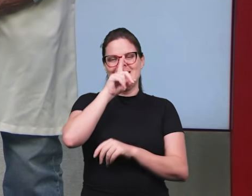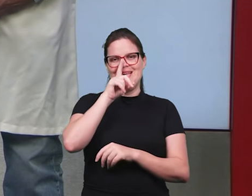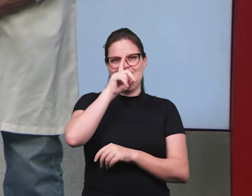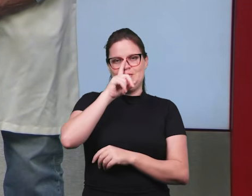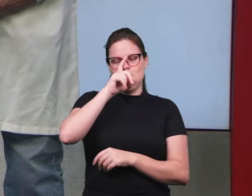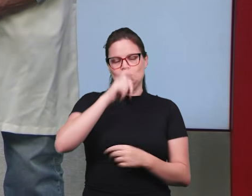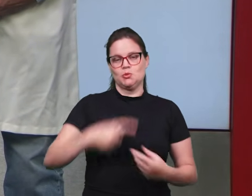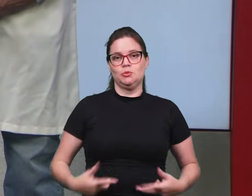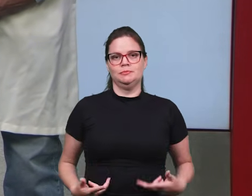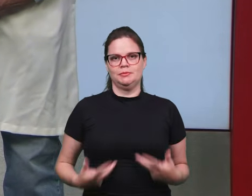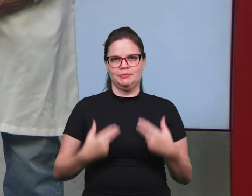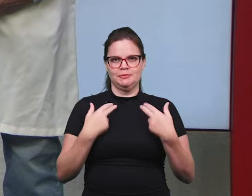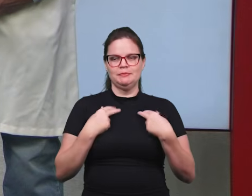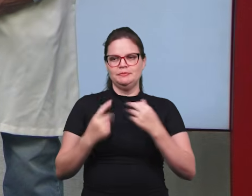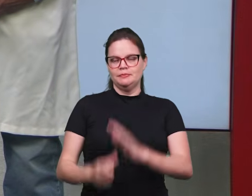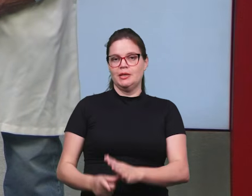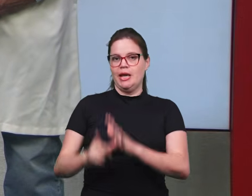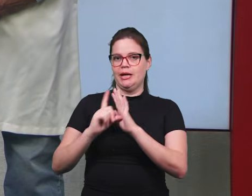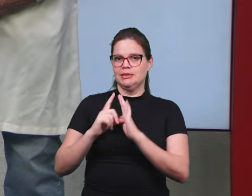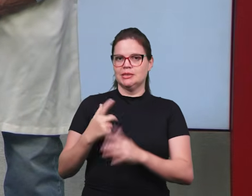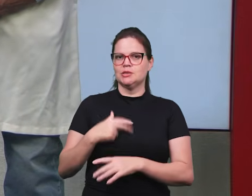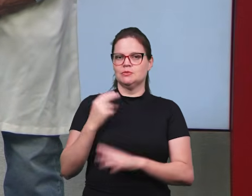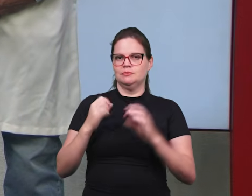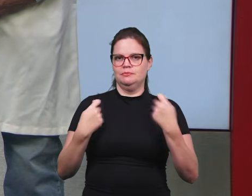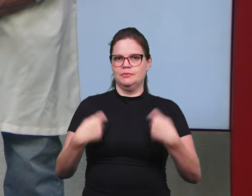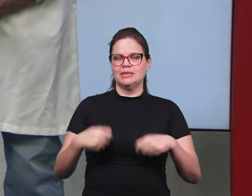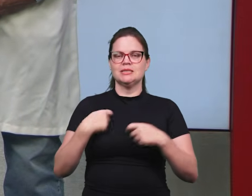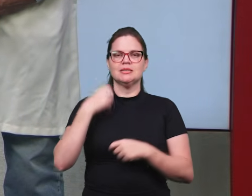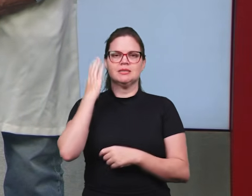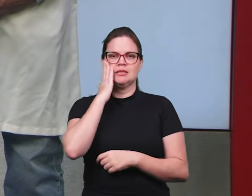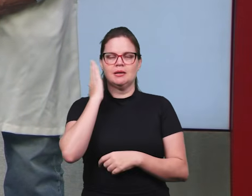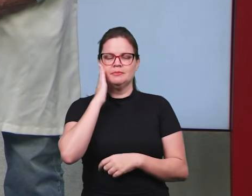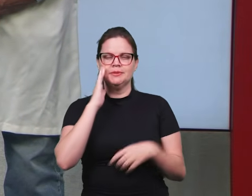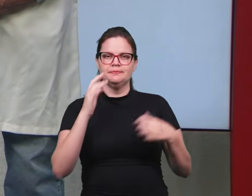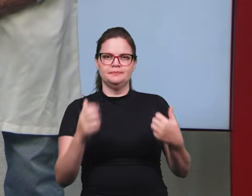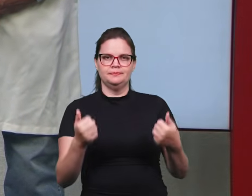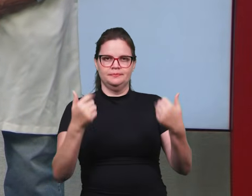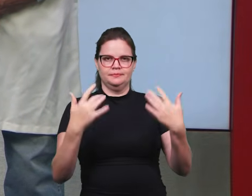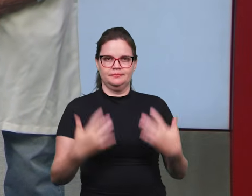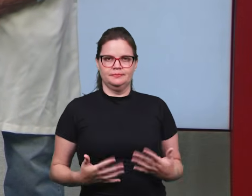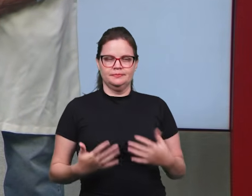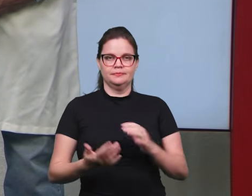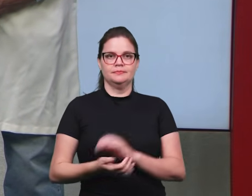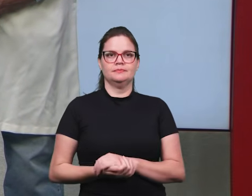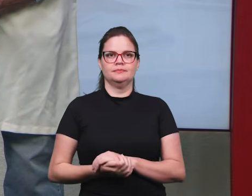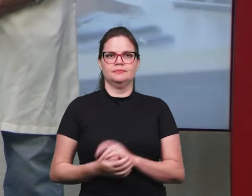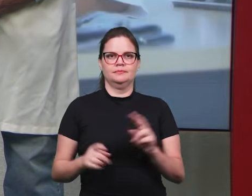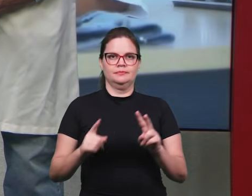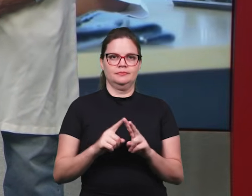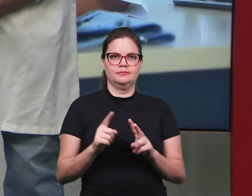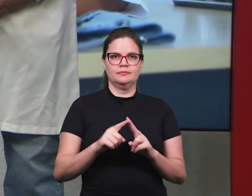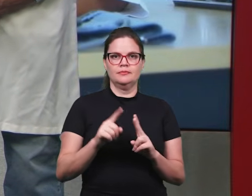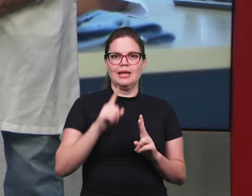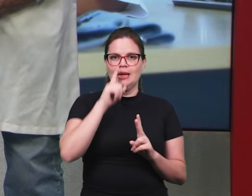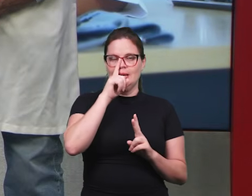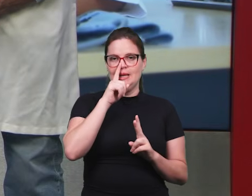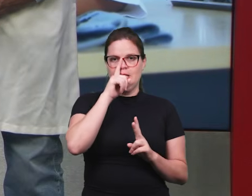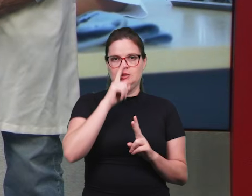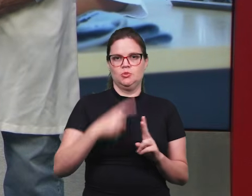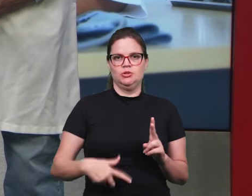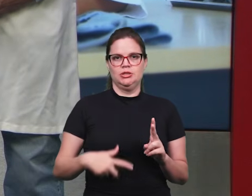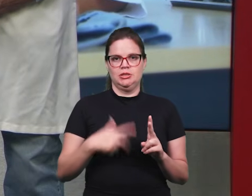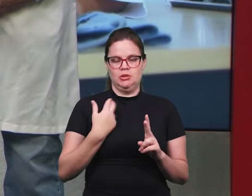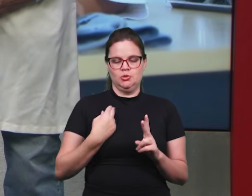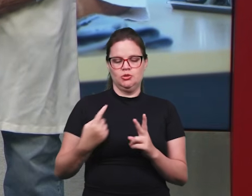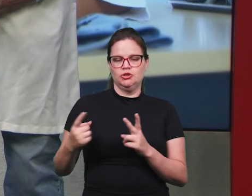do pré-operatório, né? Fala um pouquinho a respeito dessas duas consultas aí, o risco cirúrgico anestésico